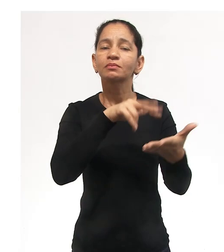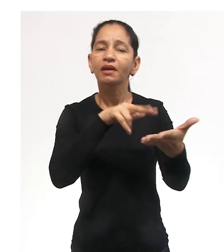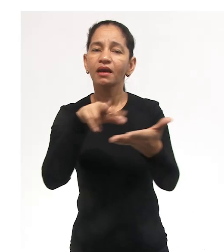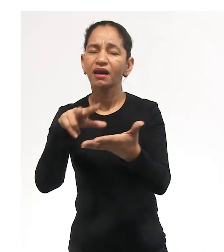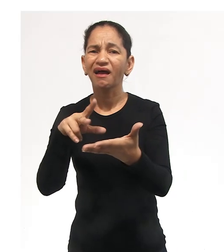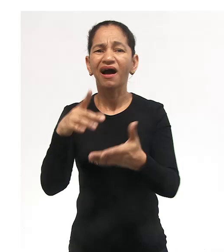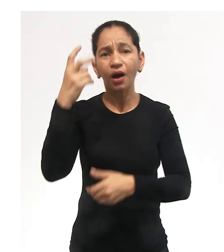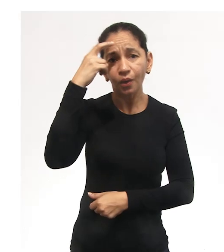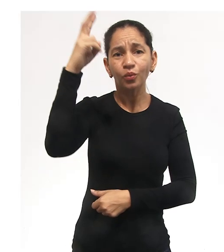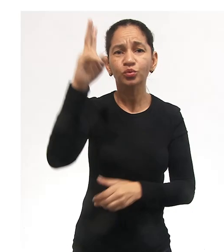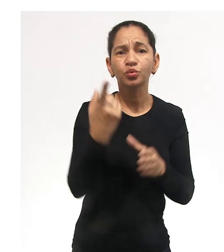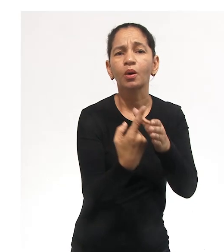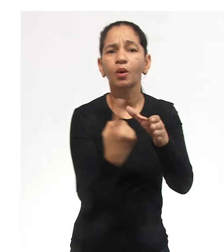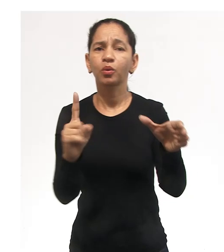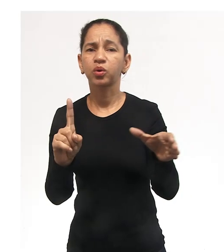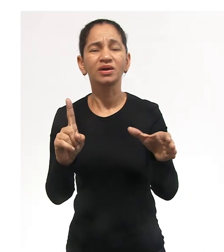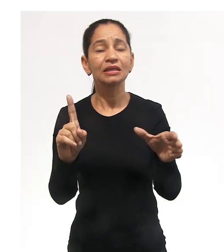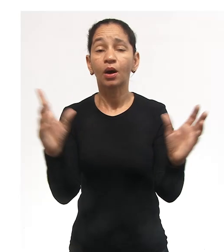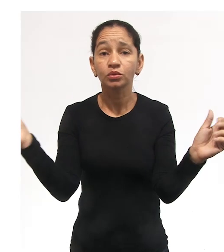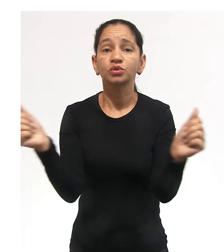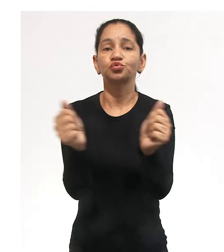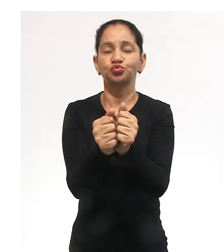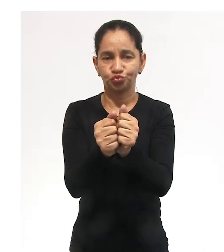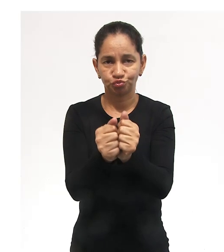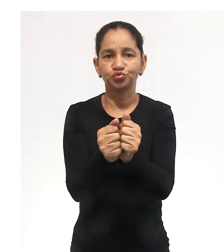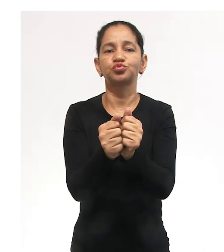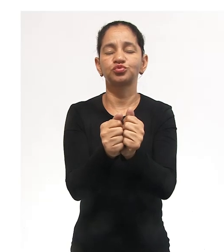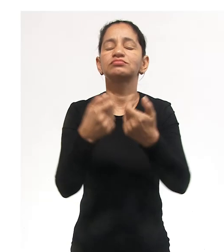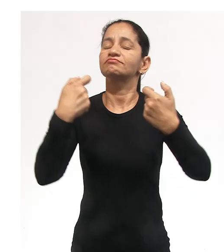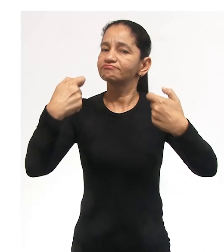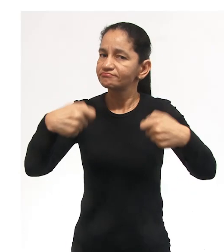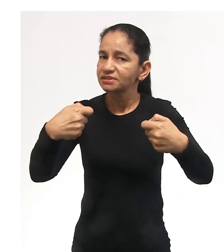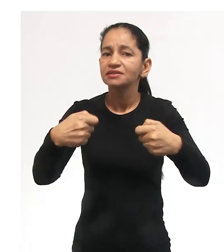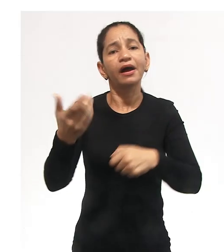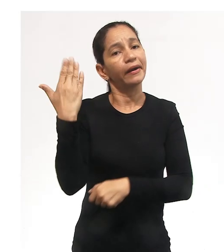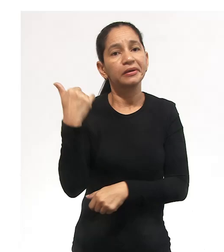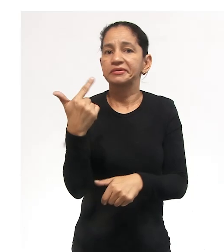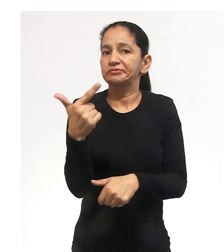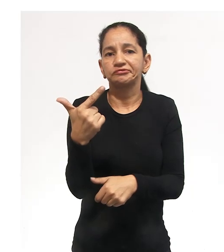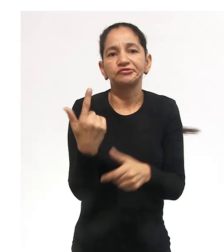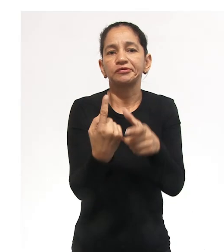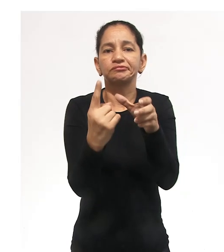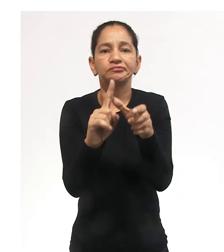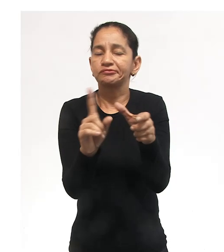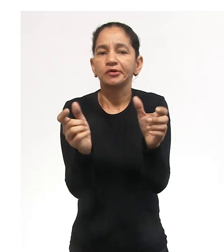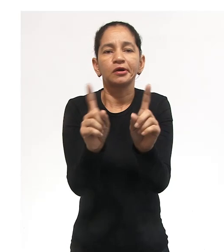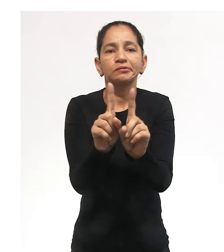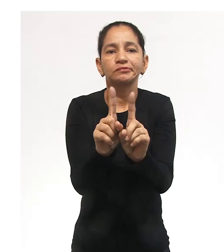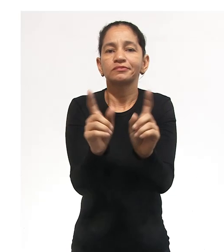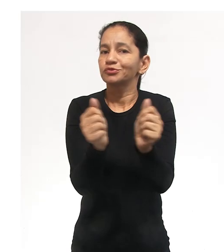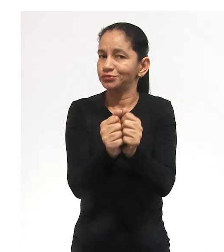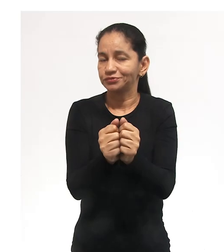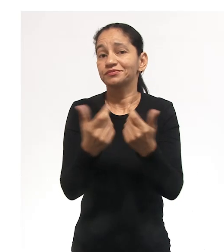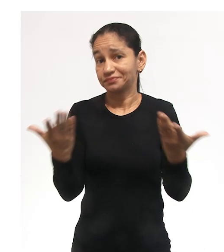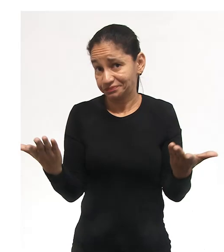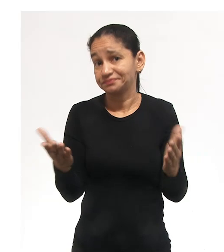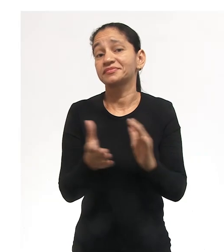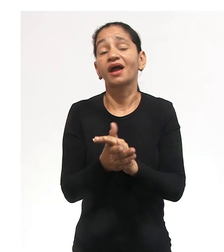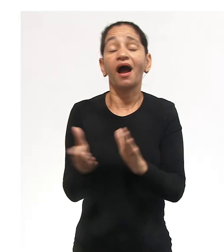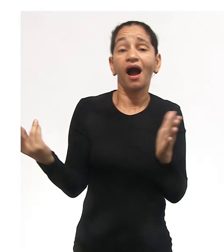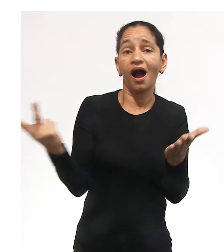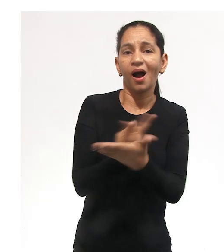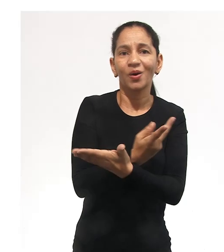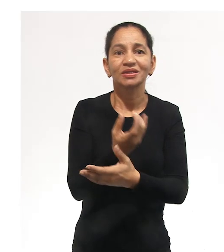alfabetização fora da cultura, não tem. Mas antes, infelizmente, trabalhava-se assim. E aí veio